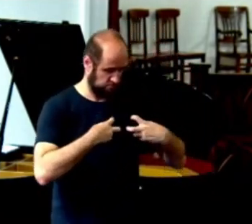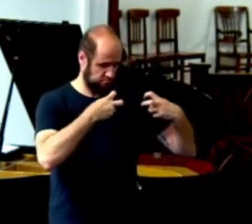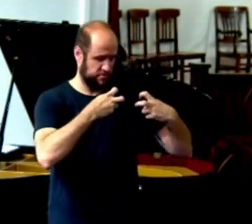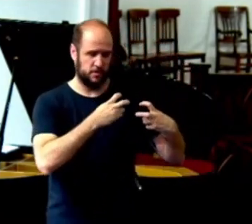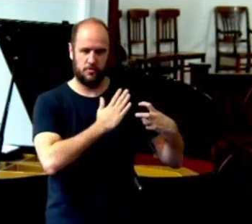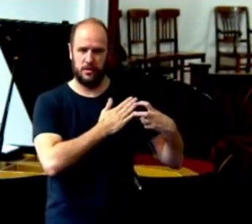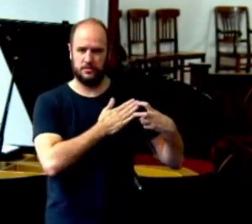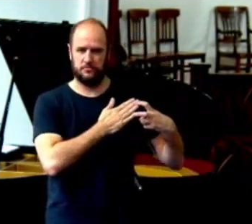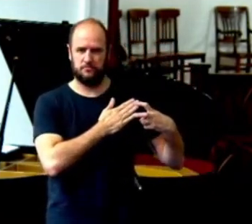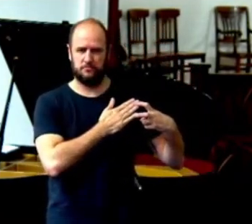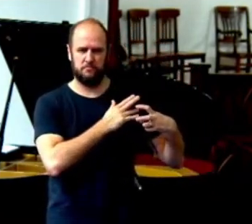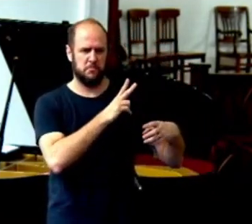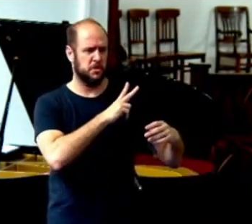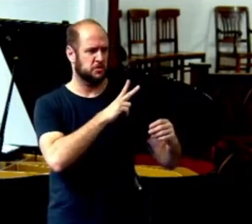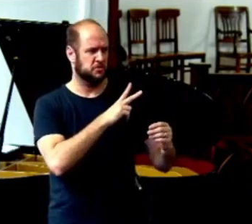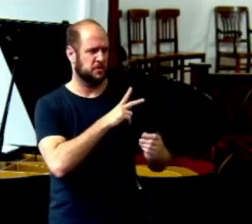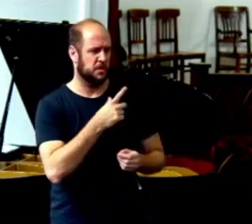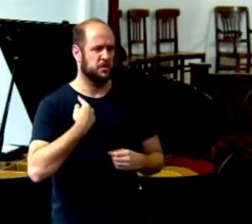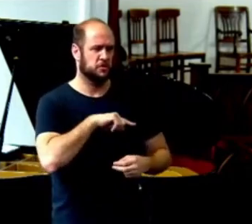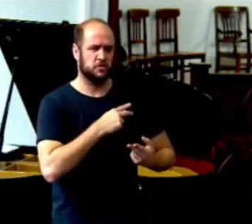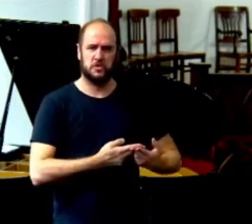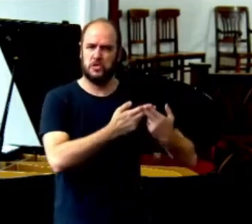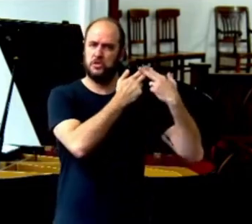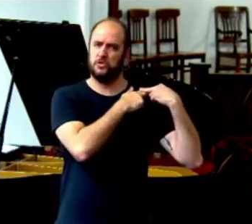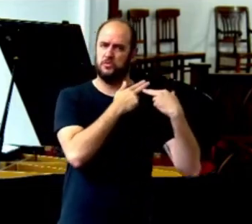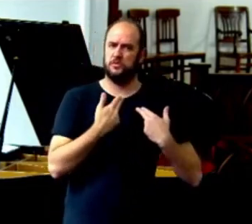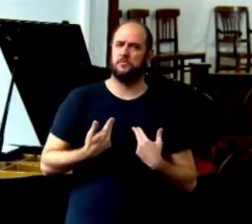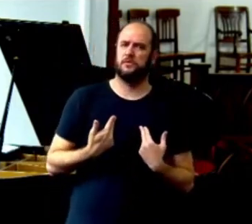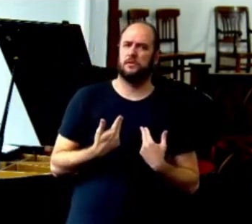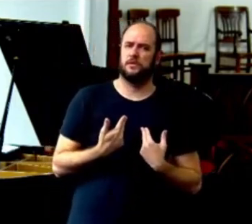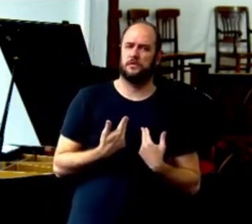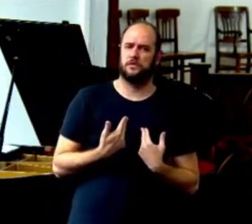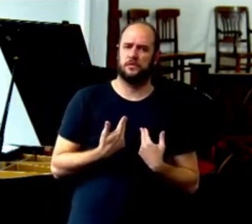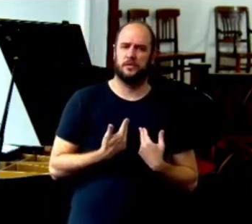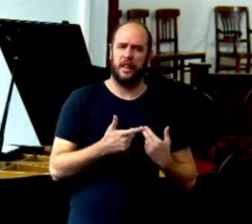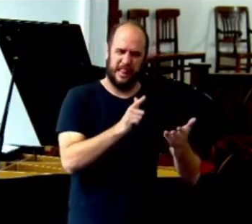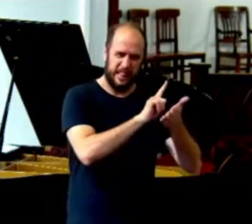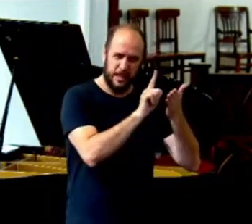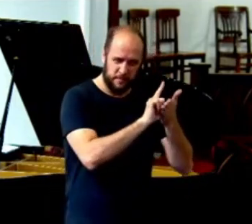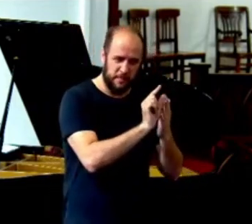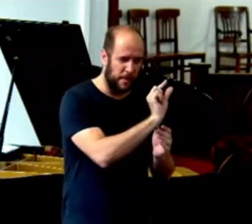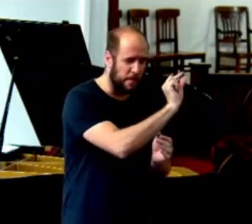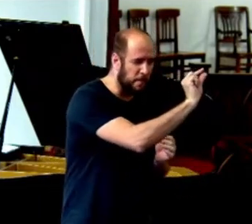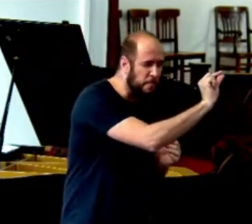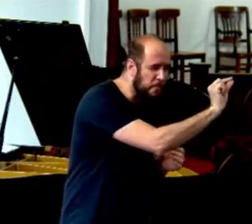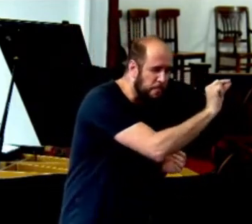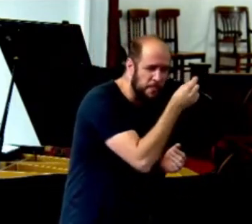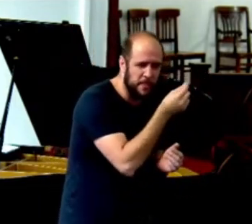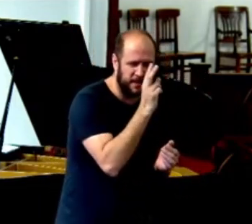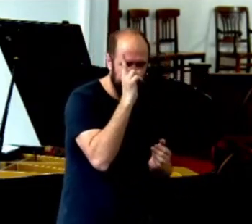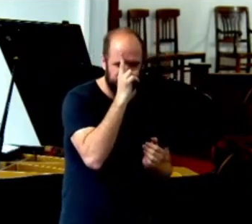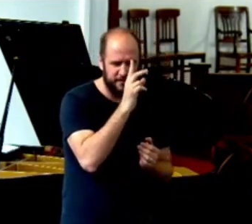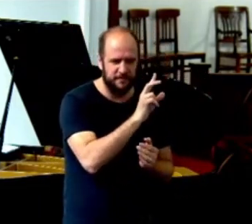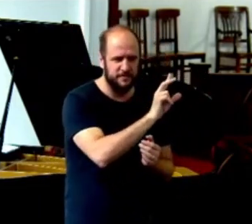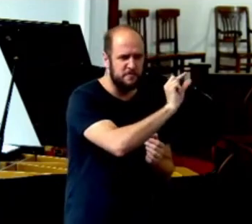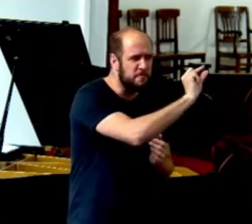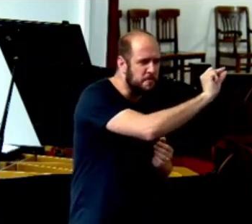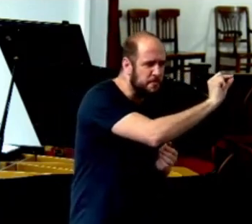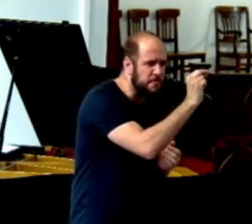que exercemos a nossa responsabilidade para tirar o cisco do olho do